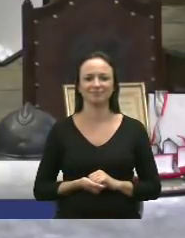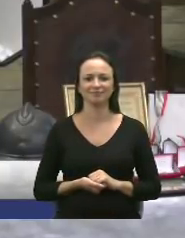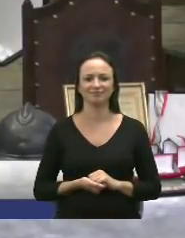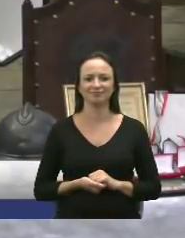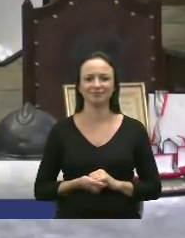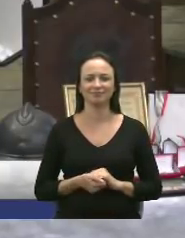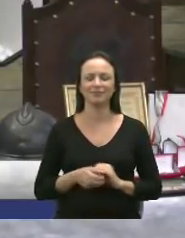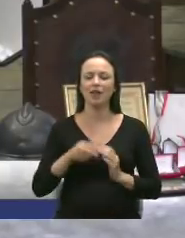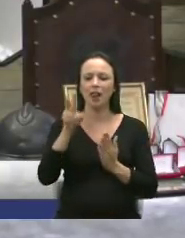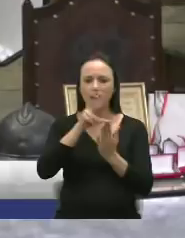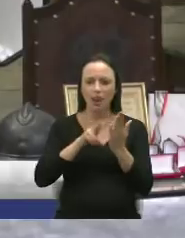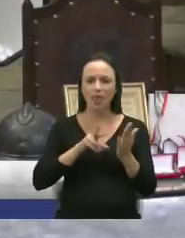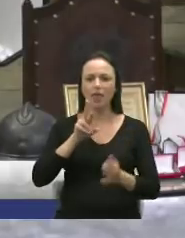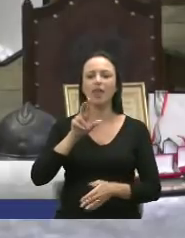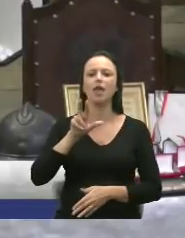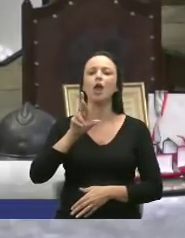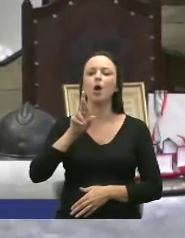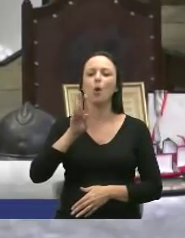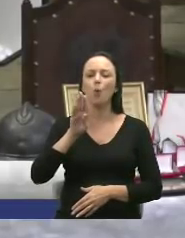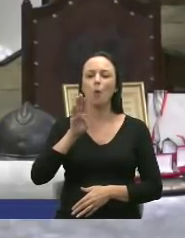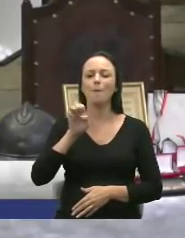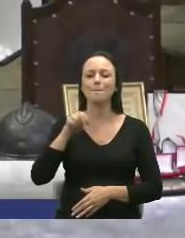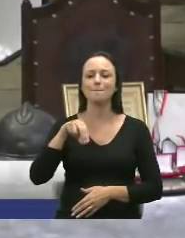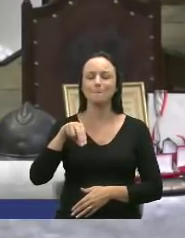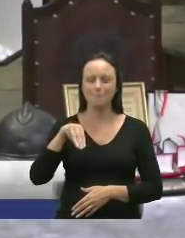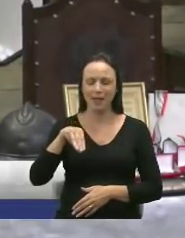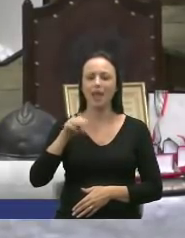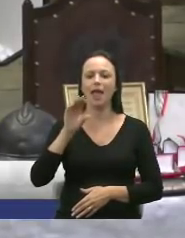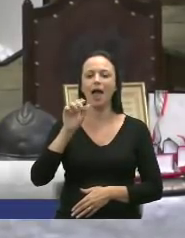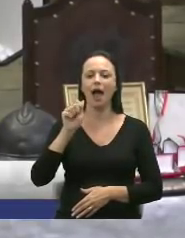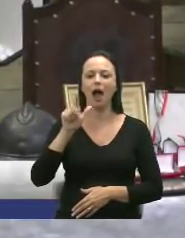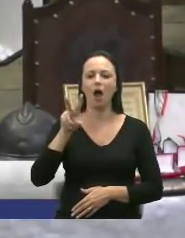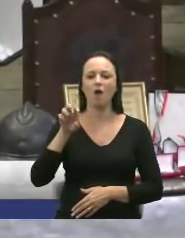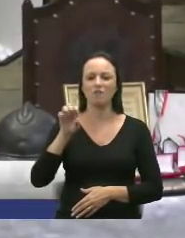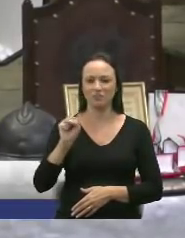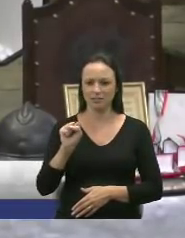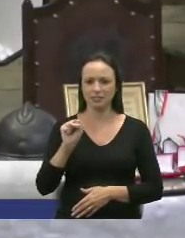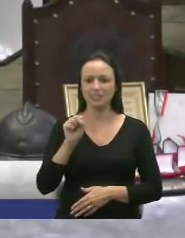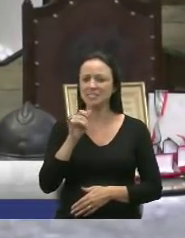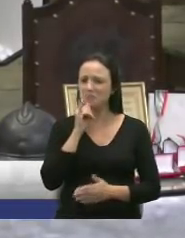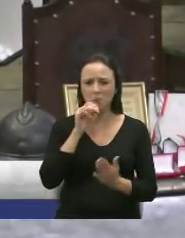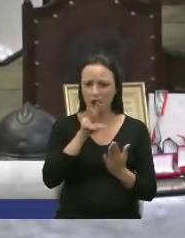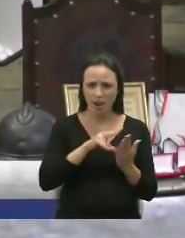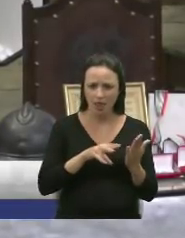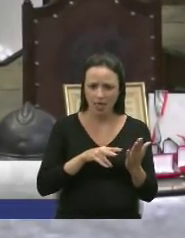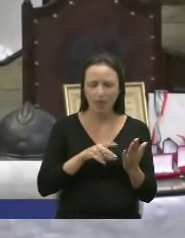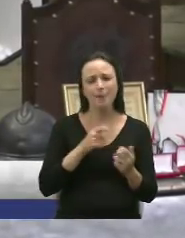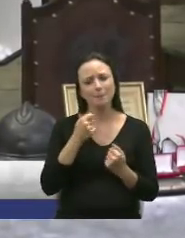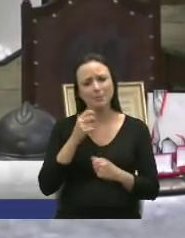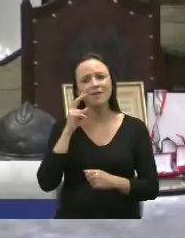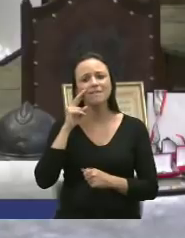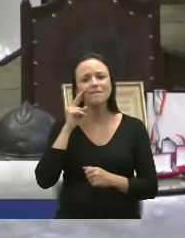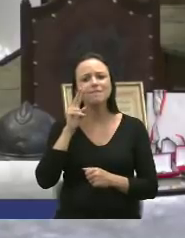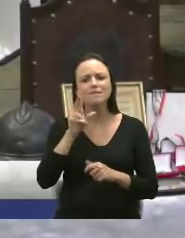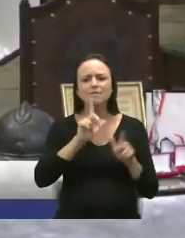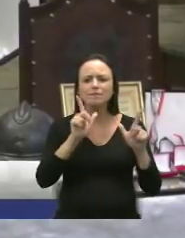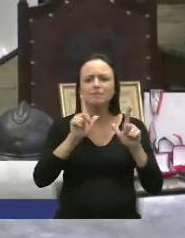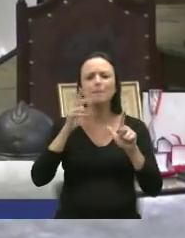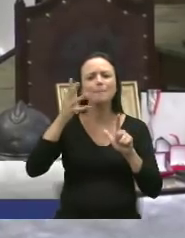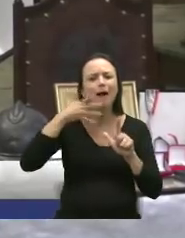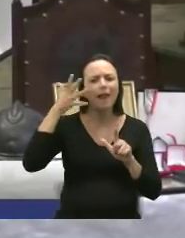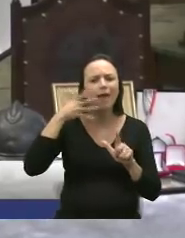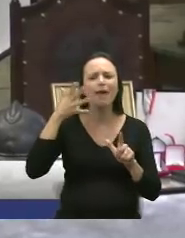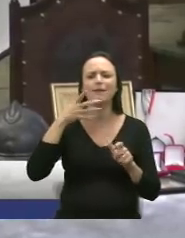Leiam Rubem Alves. Se não puderem ler, procurem assistir palestras e entrevistas com Rubem